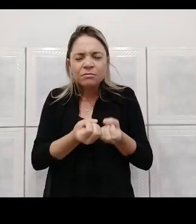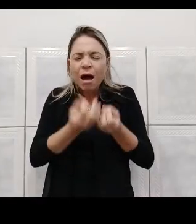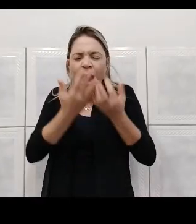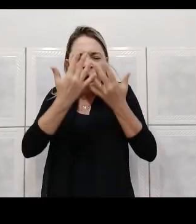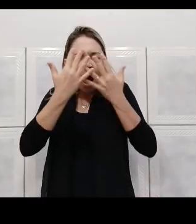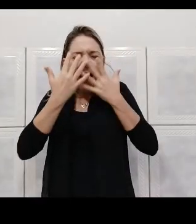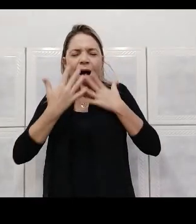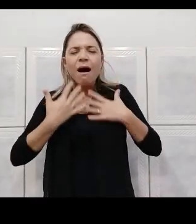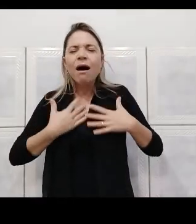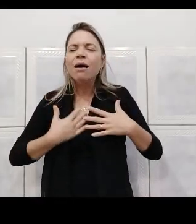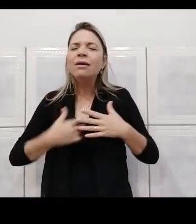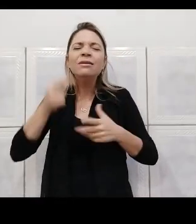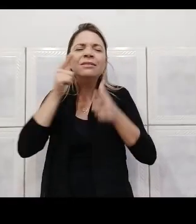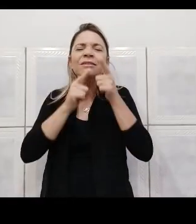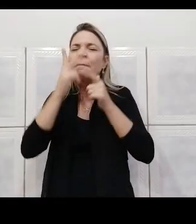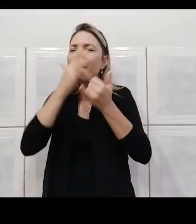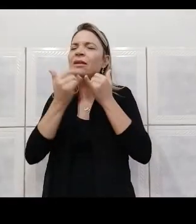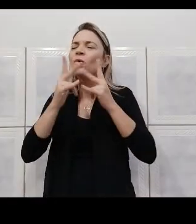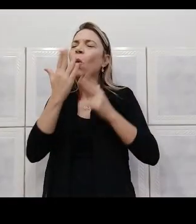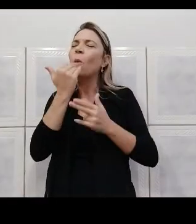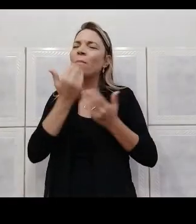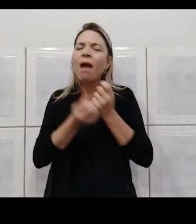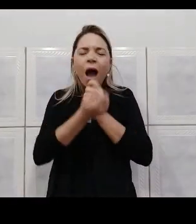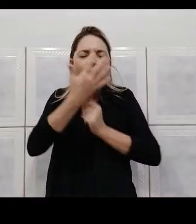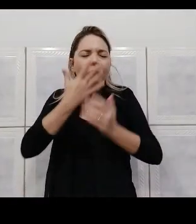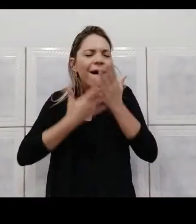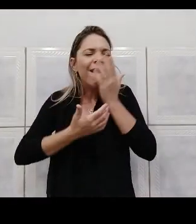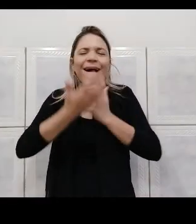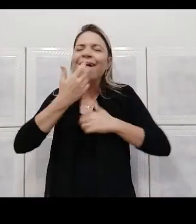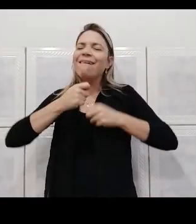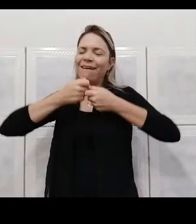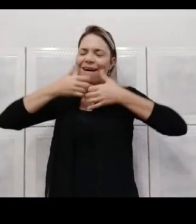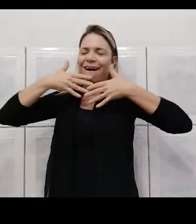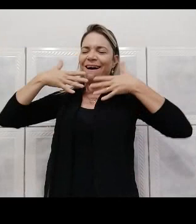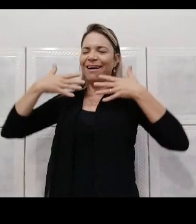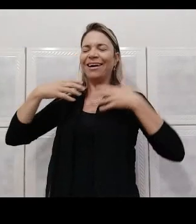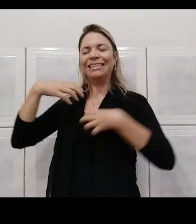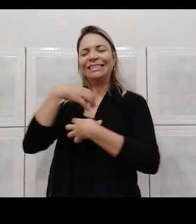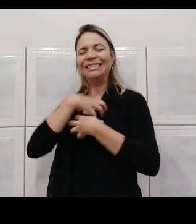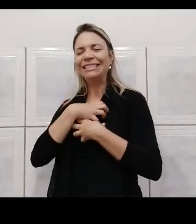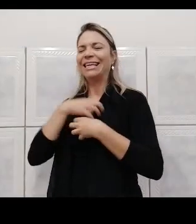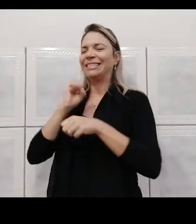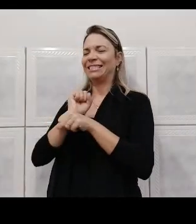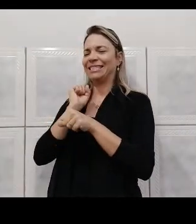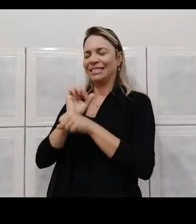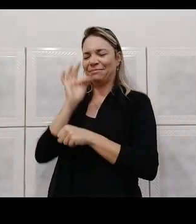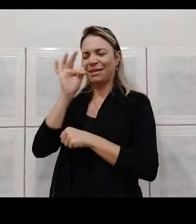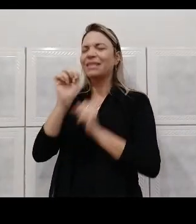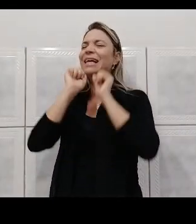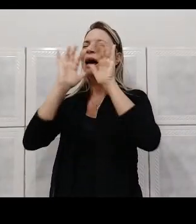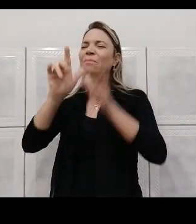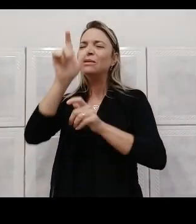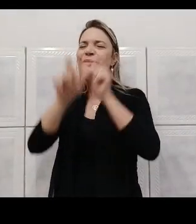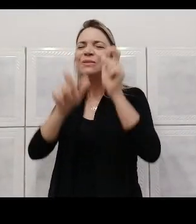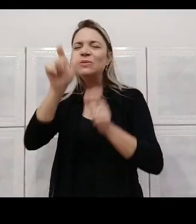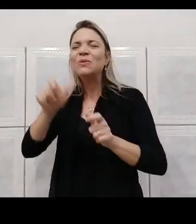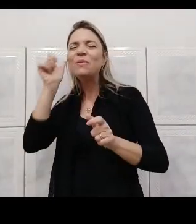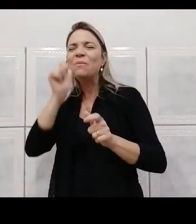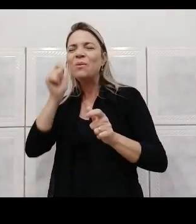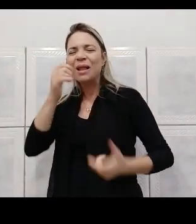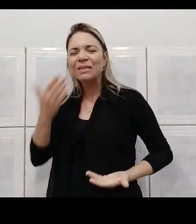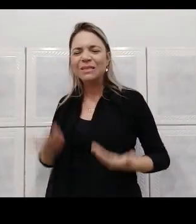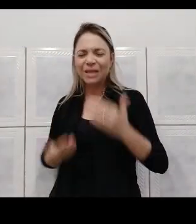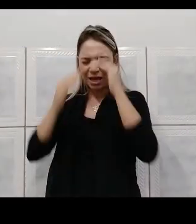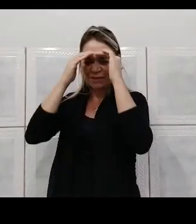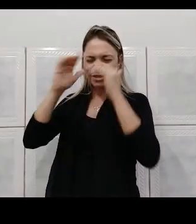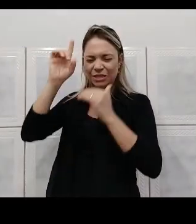Senhor sempre chamadas à esperança. Abençoe as tuas servas, ó Pai, no grande desafio que é influenciar